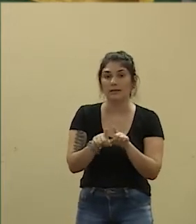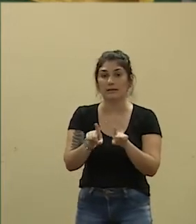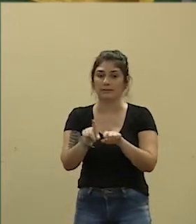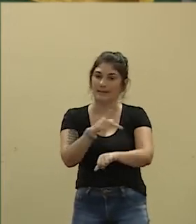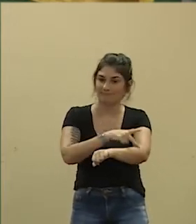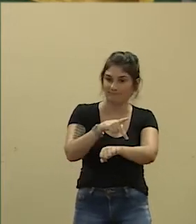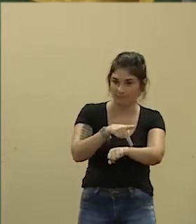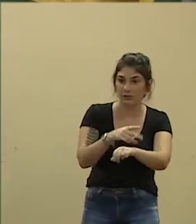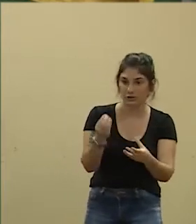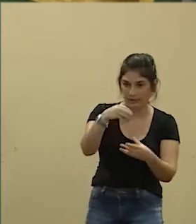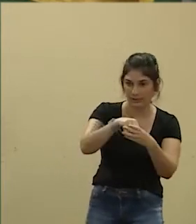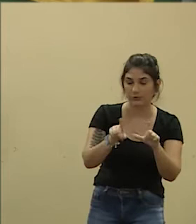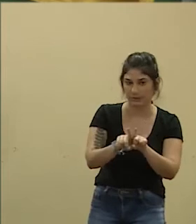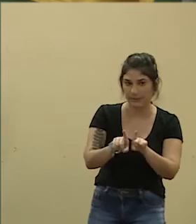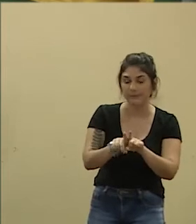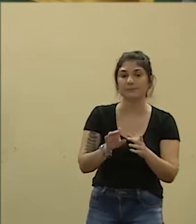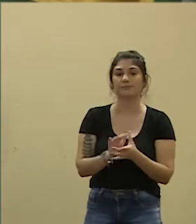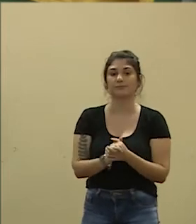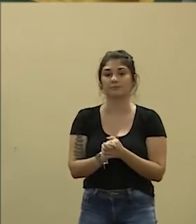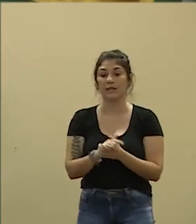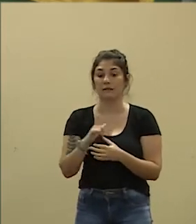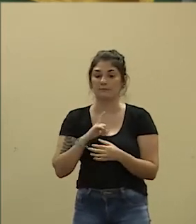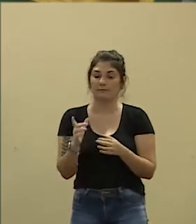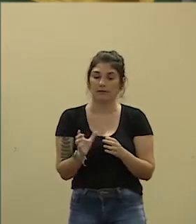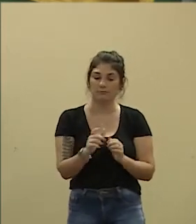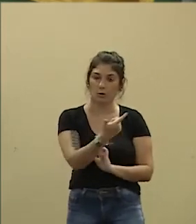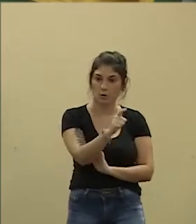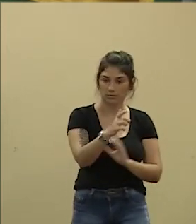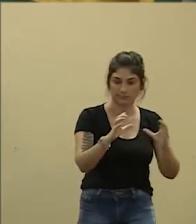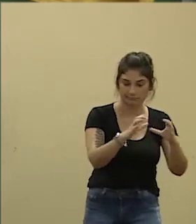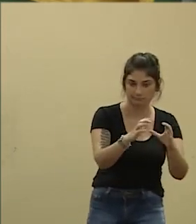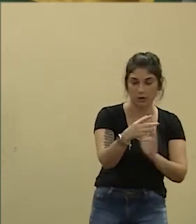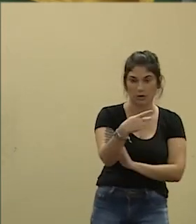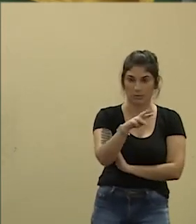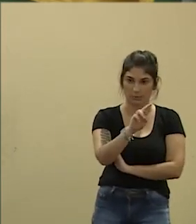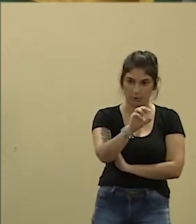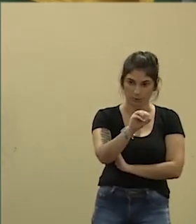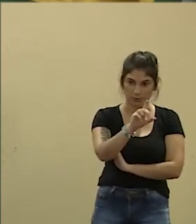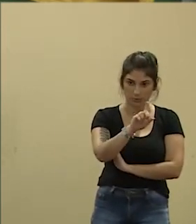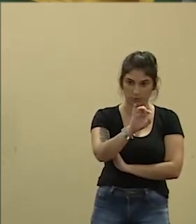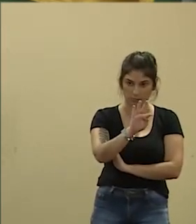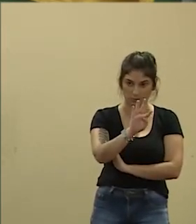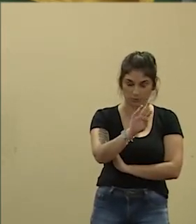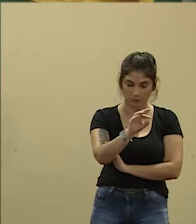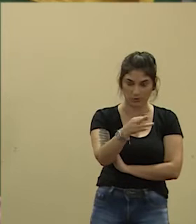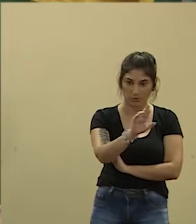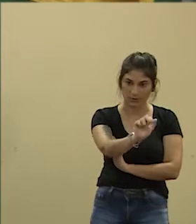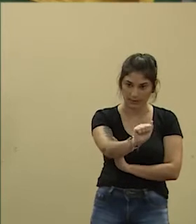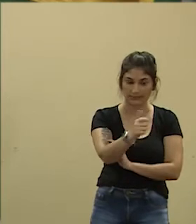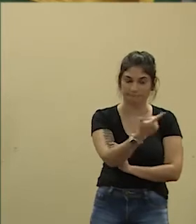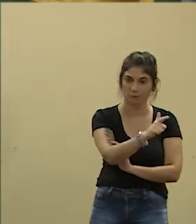depois a gente tem uma produtora parceira que gravar os vídeos com a gente enfim e e assim é